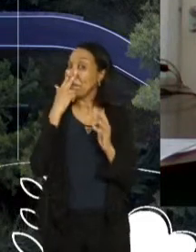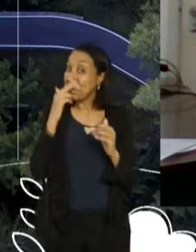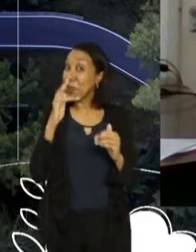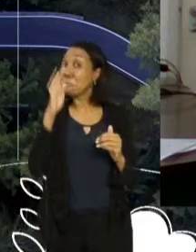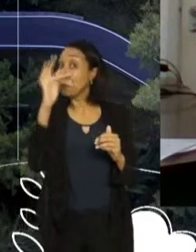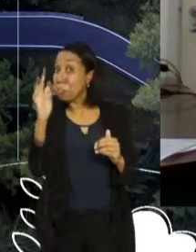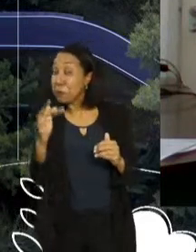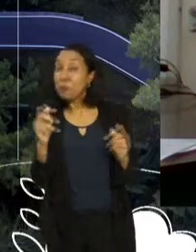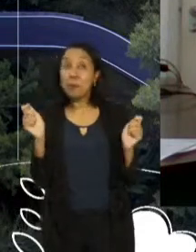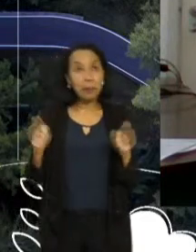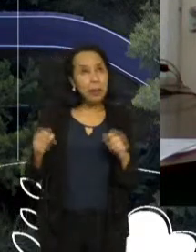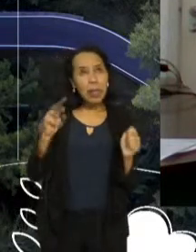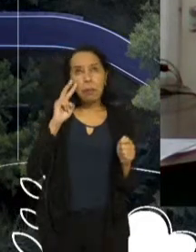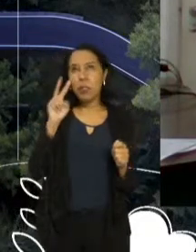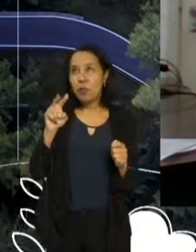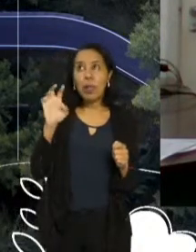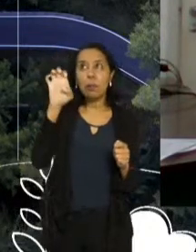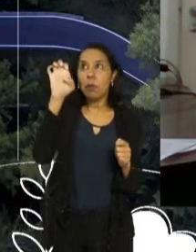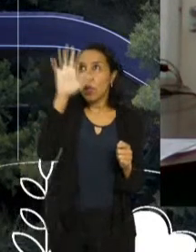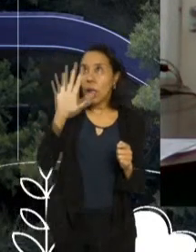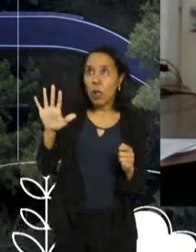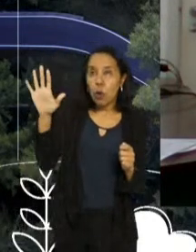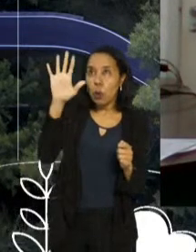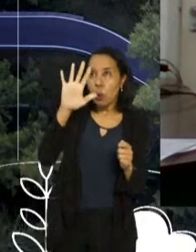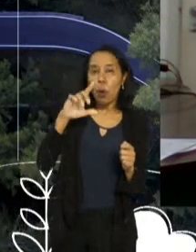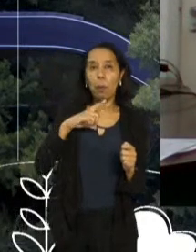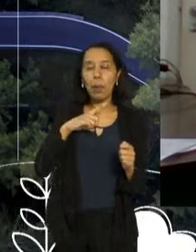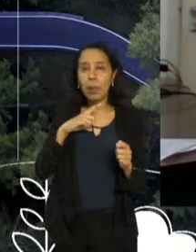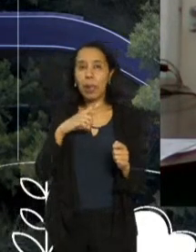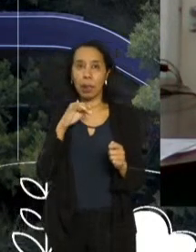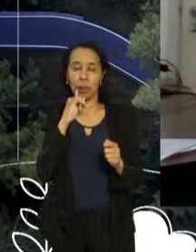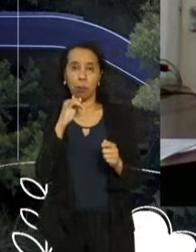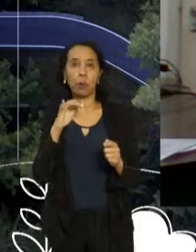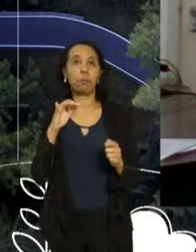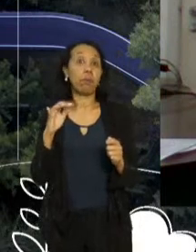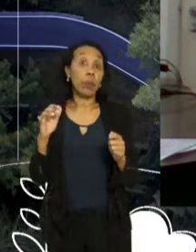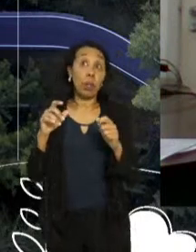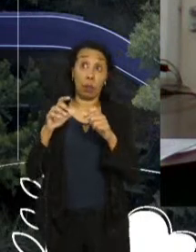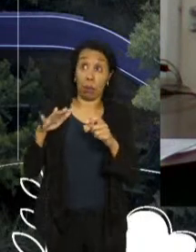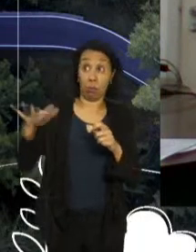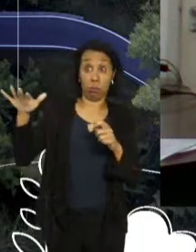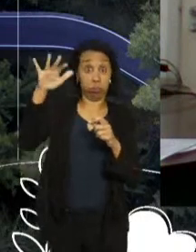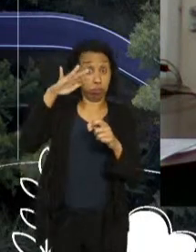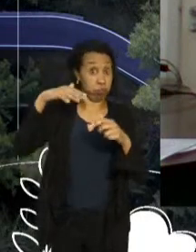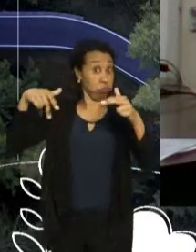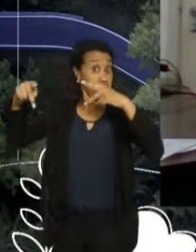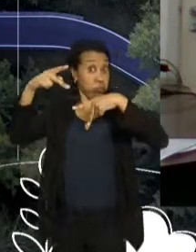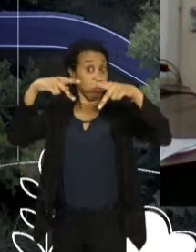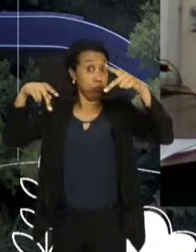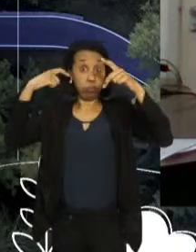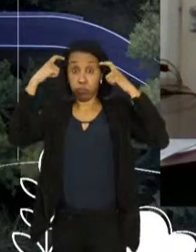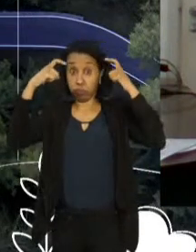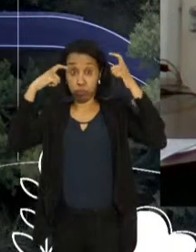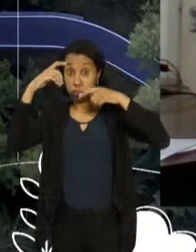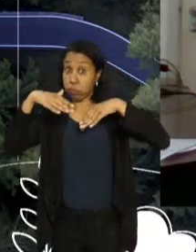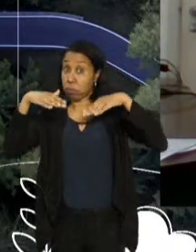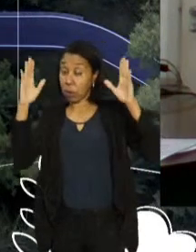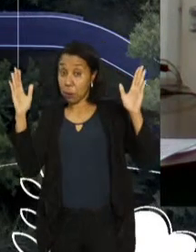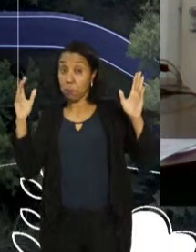está acontecendo na Europa, por exemplo, onde o nível de cidadania é maior e você consegue ter